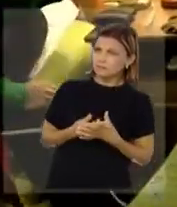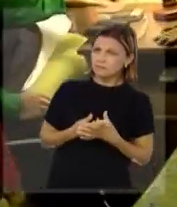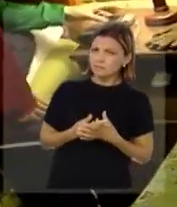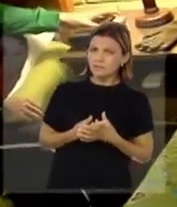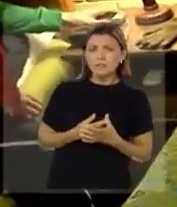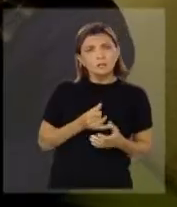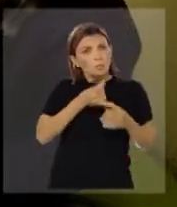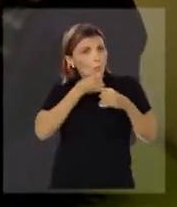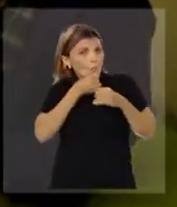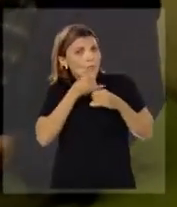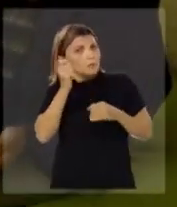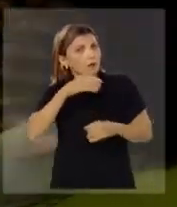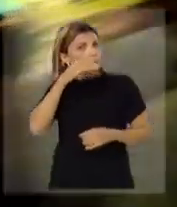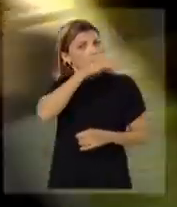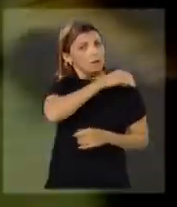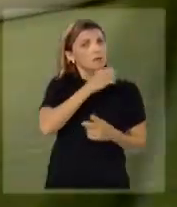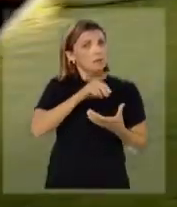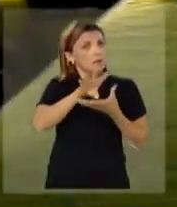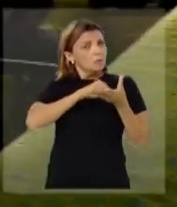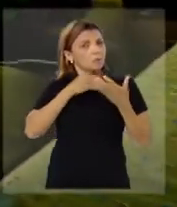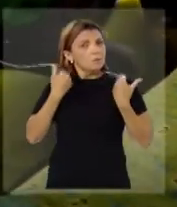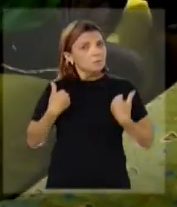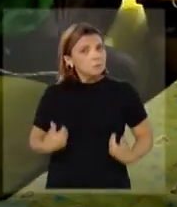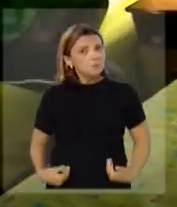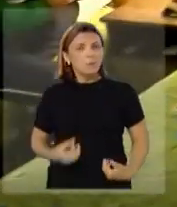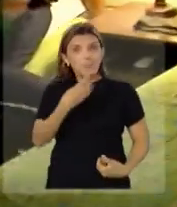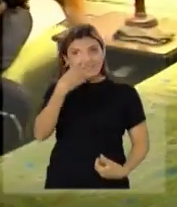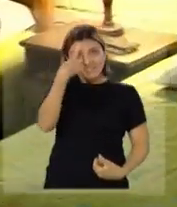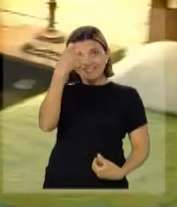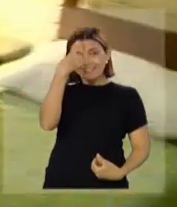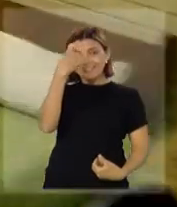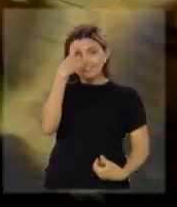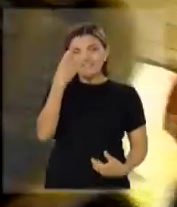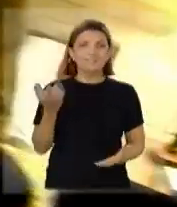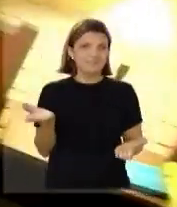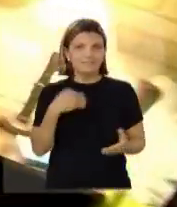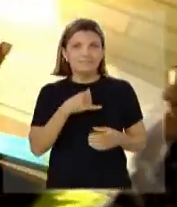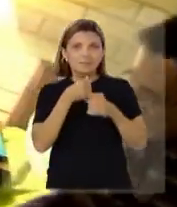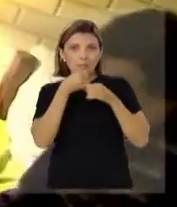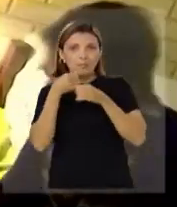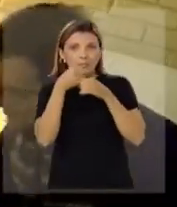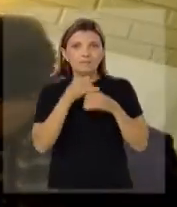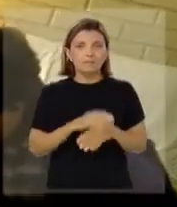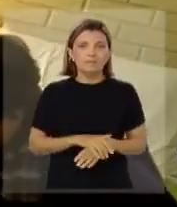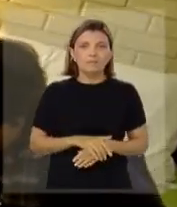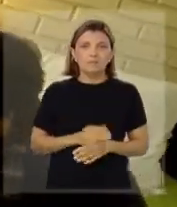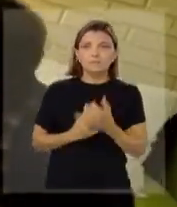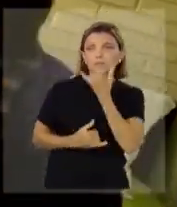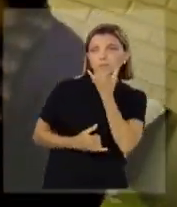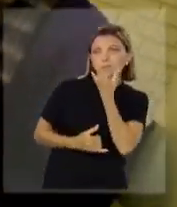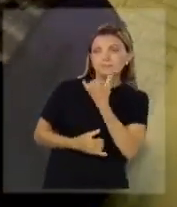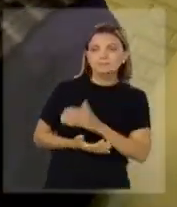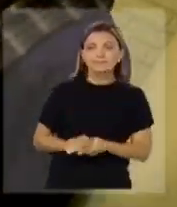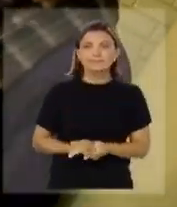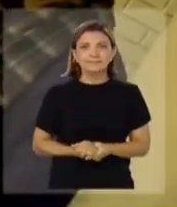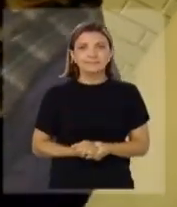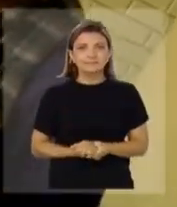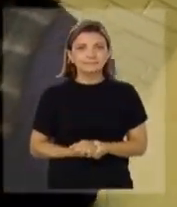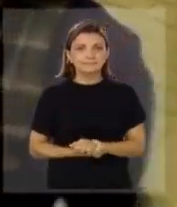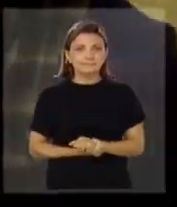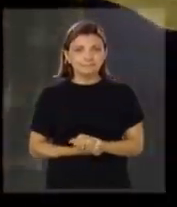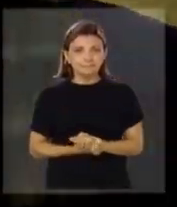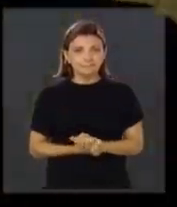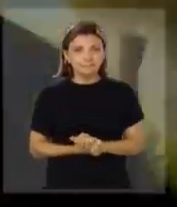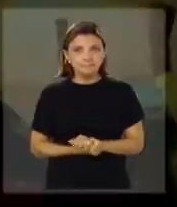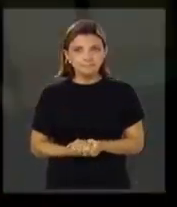solinha, hein, menino? Ah, eu ia falar pra gente tomar um chimarrão. Ah, bom. Boa ideia, Thiago. Eu tô dentro. Vamos lá. Foi mal, Thiago. Vamos